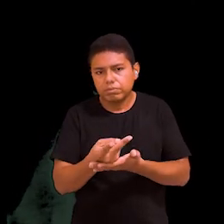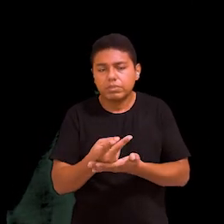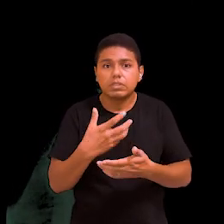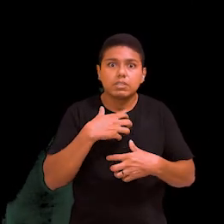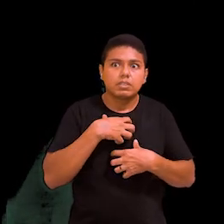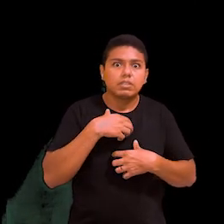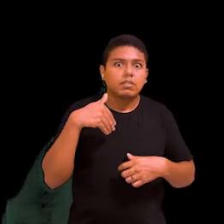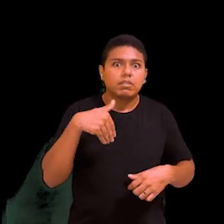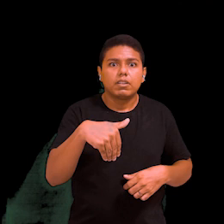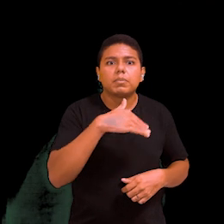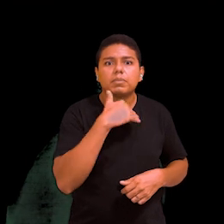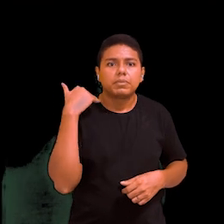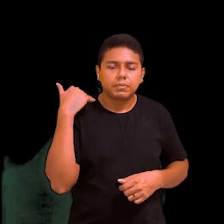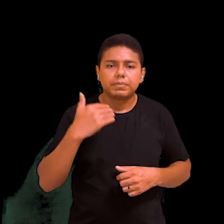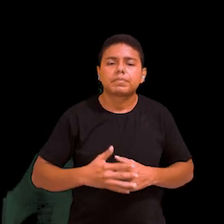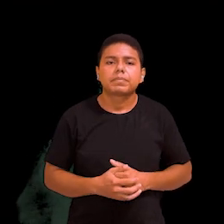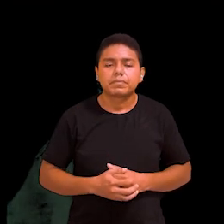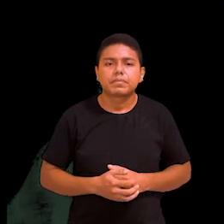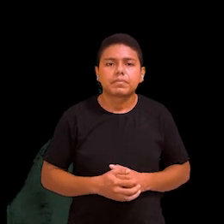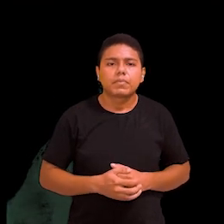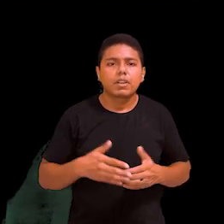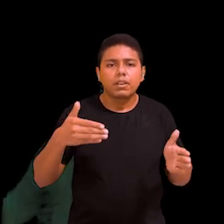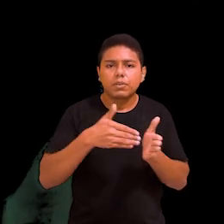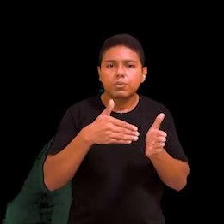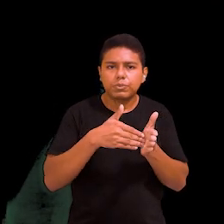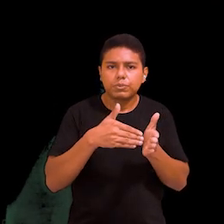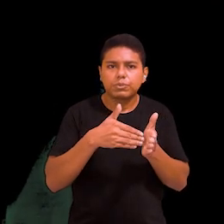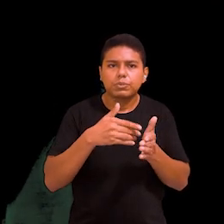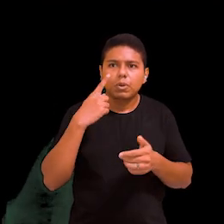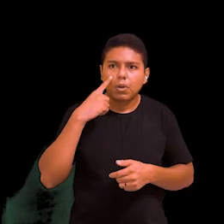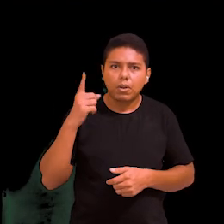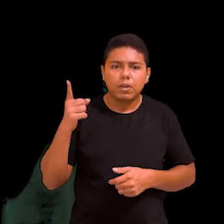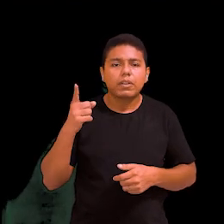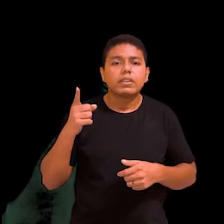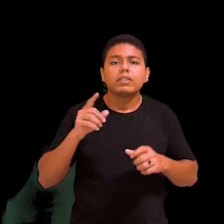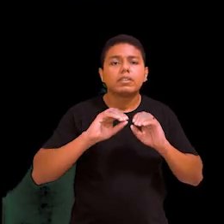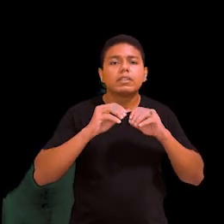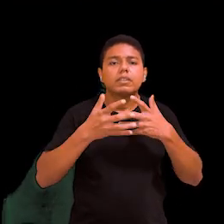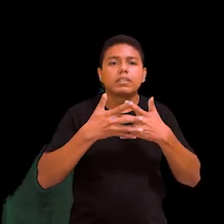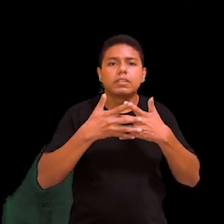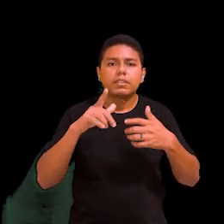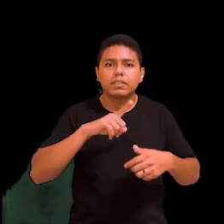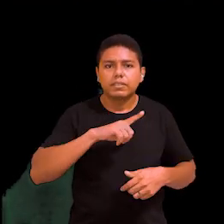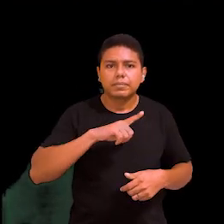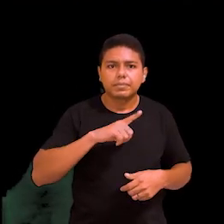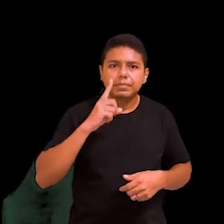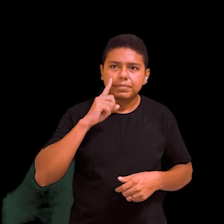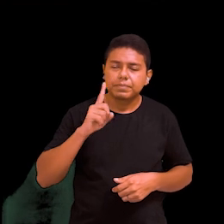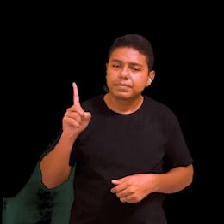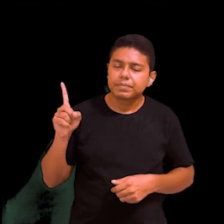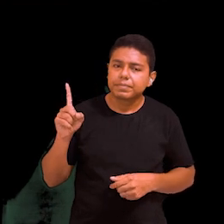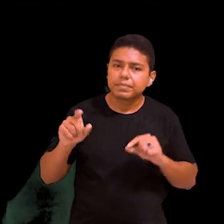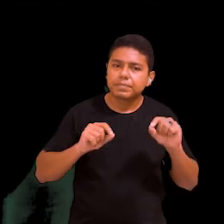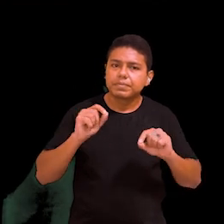síncope, que é o desmaio, e a sensação de morte iminente. Para finalizar, eu trago um